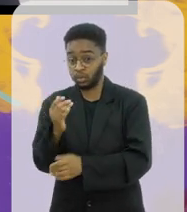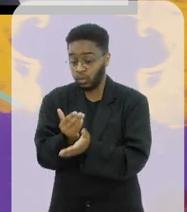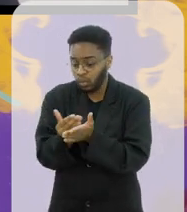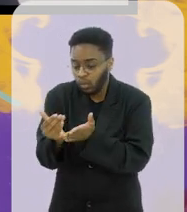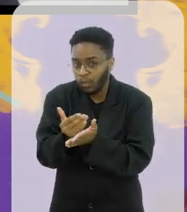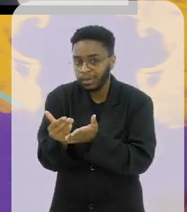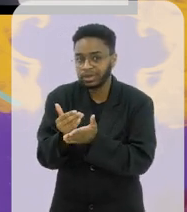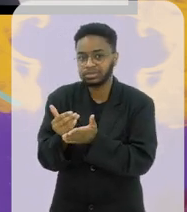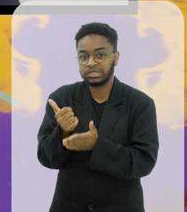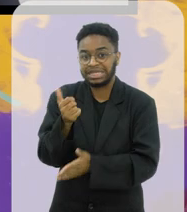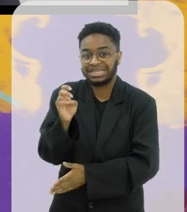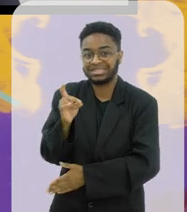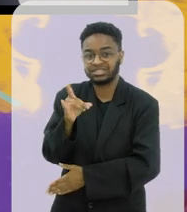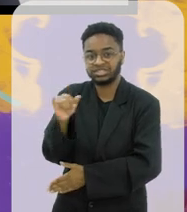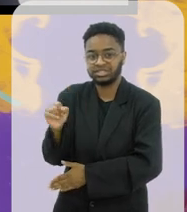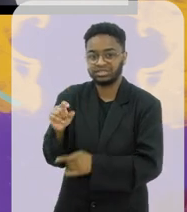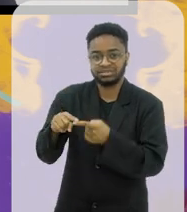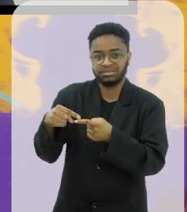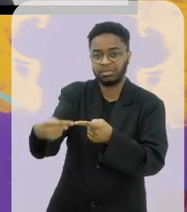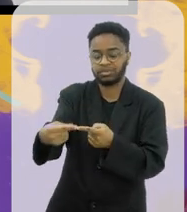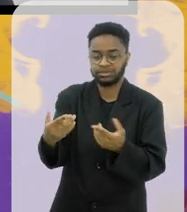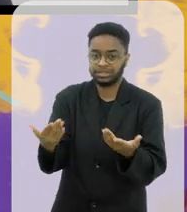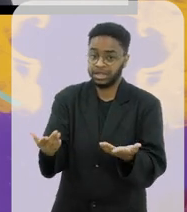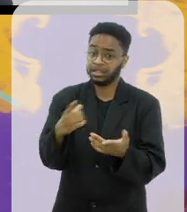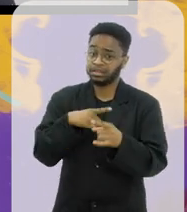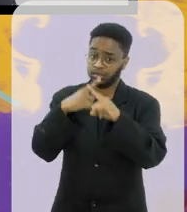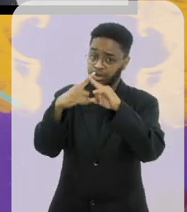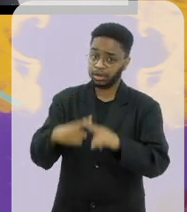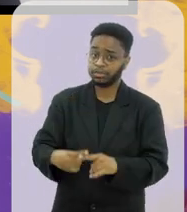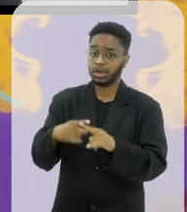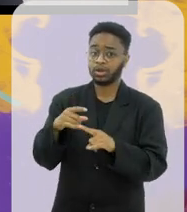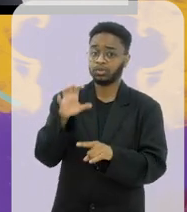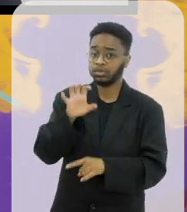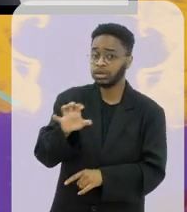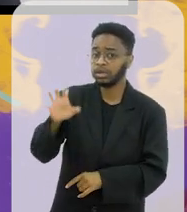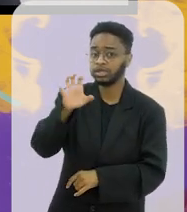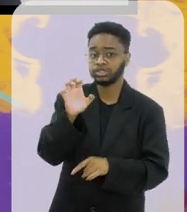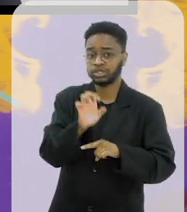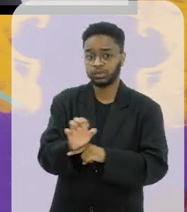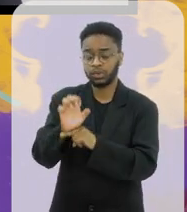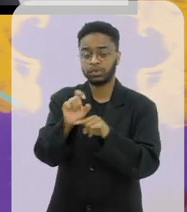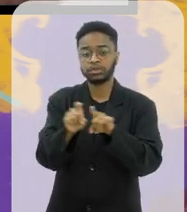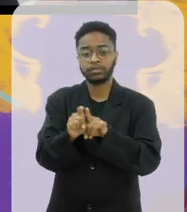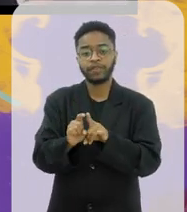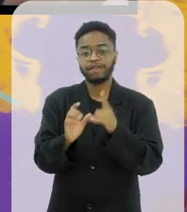né, nos 15 primeiros dias, nós temos os campeonatos estaduais. E